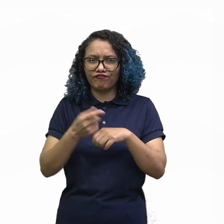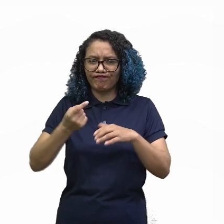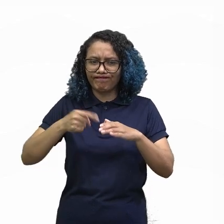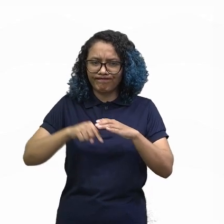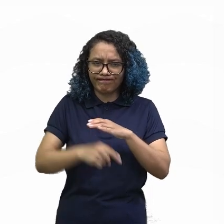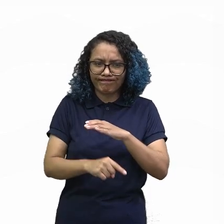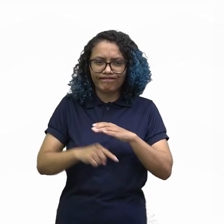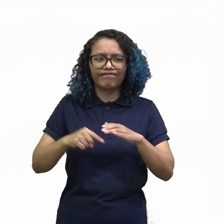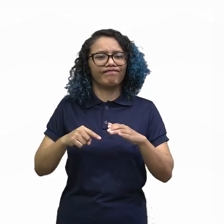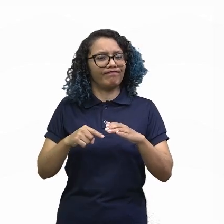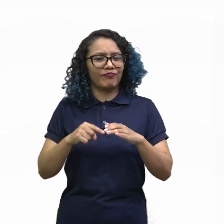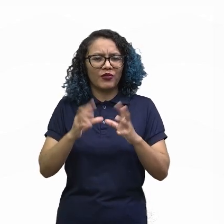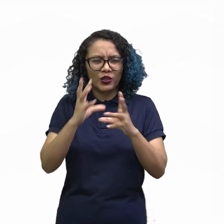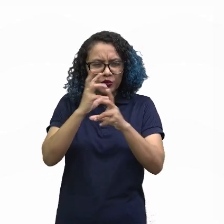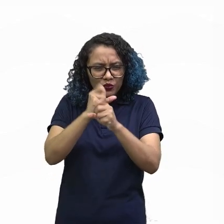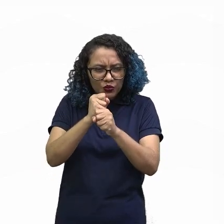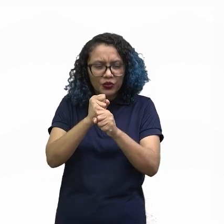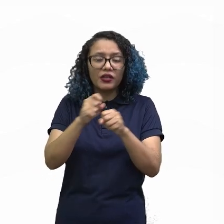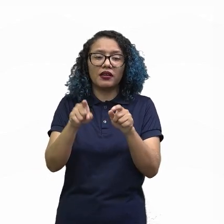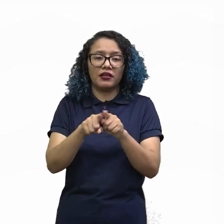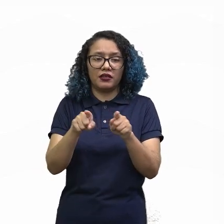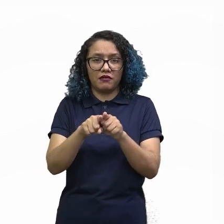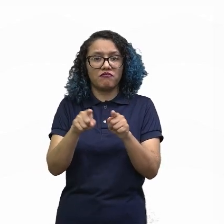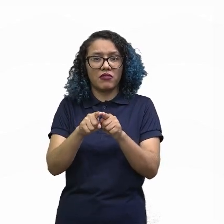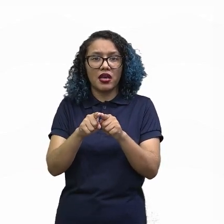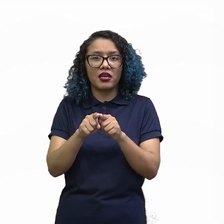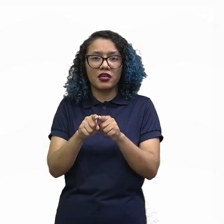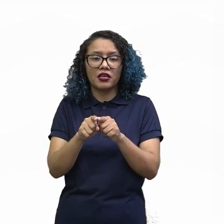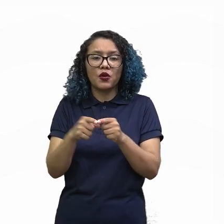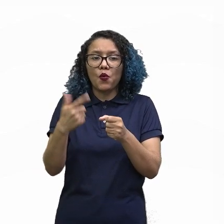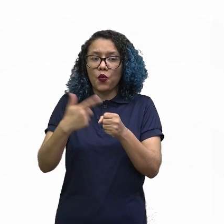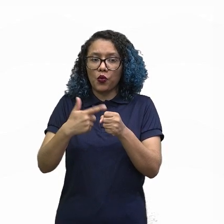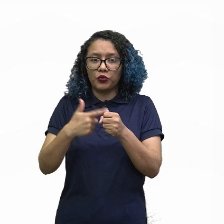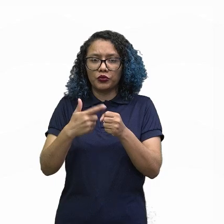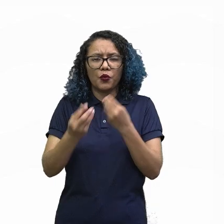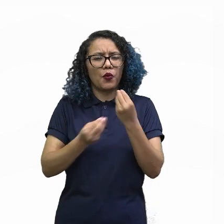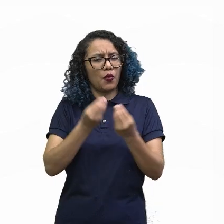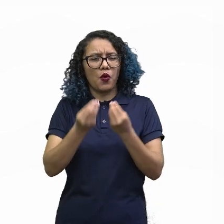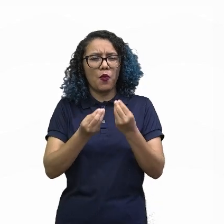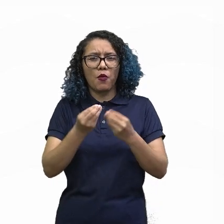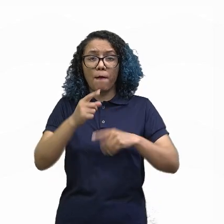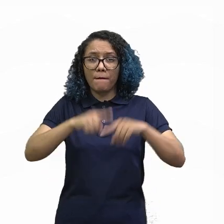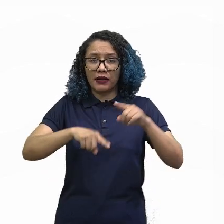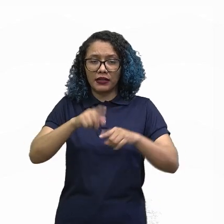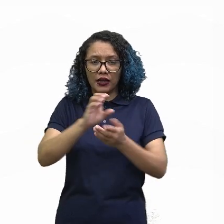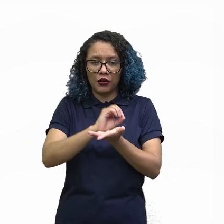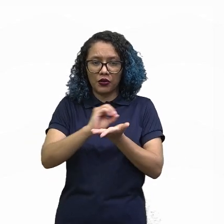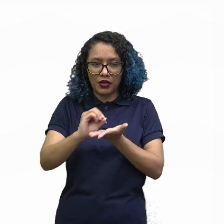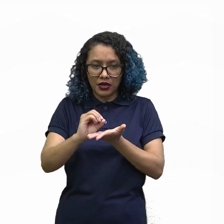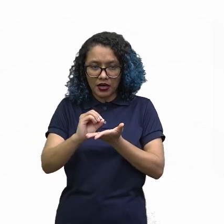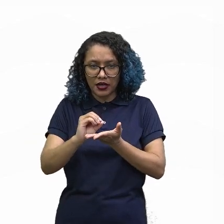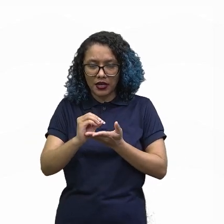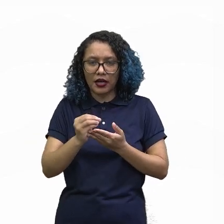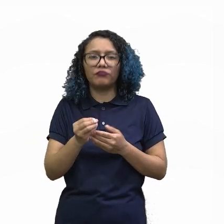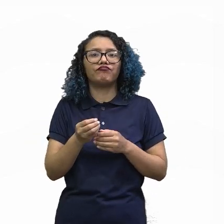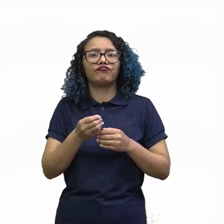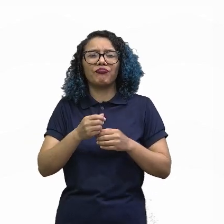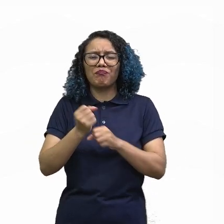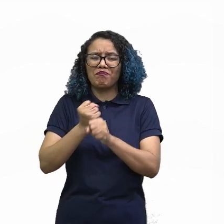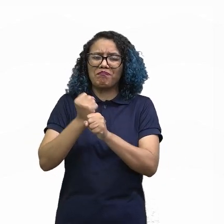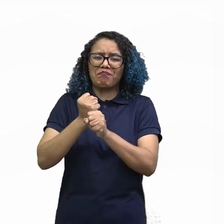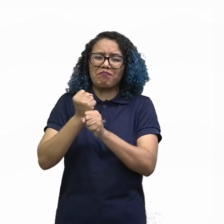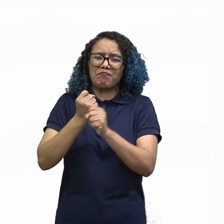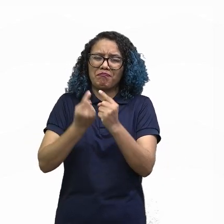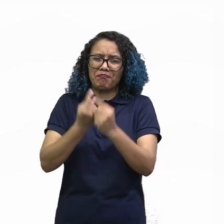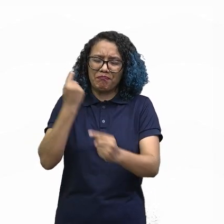escura e combustível, formada pela compactação de matéria orgânica vegetal ao longo de